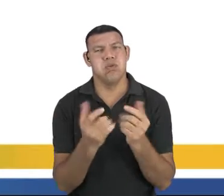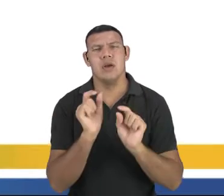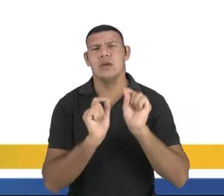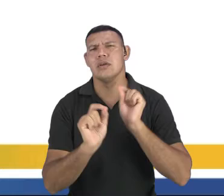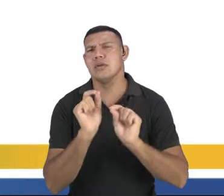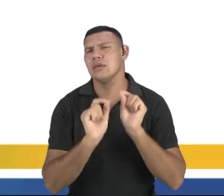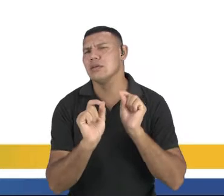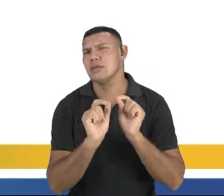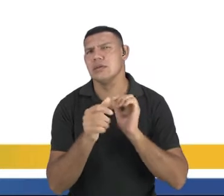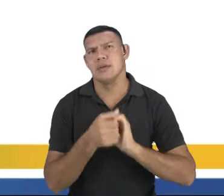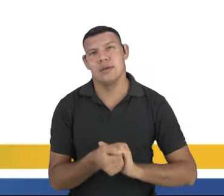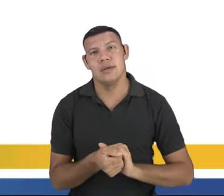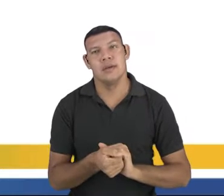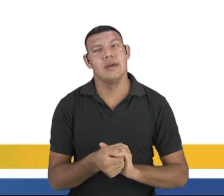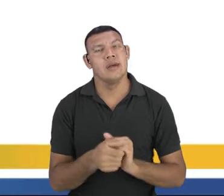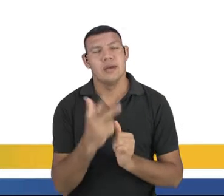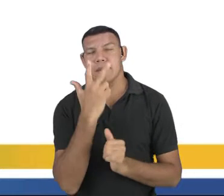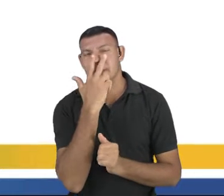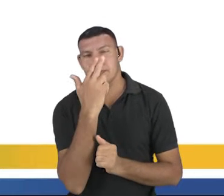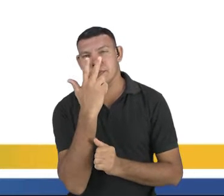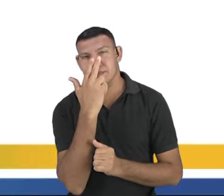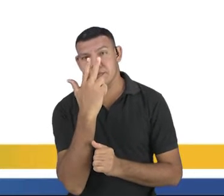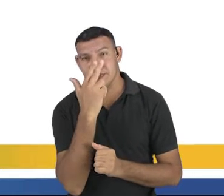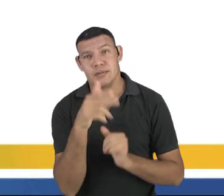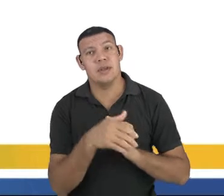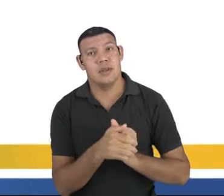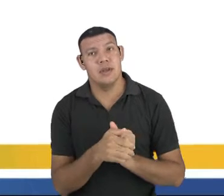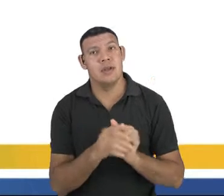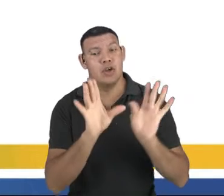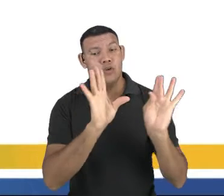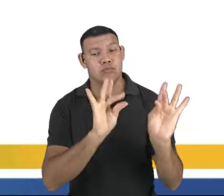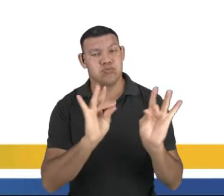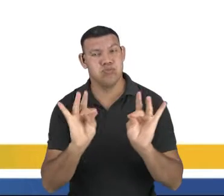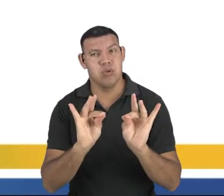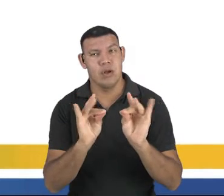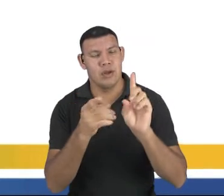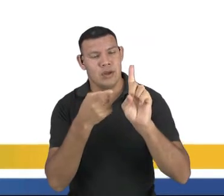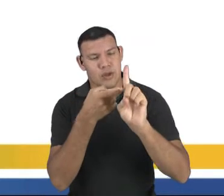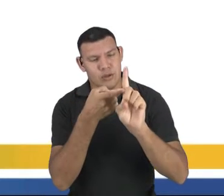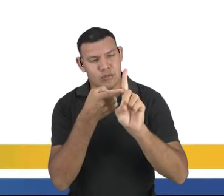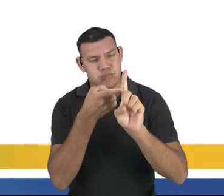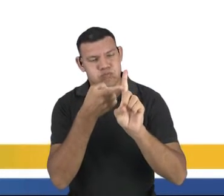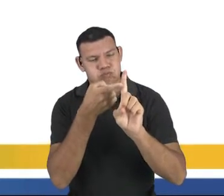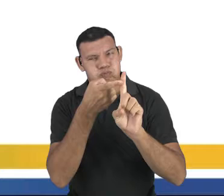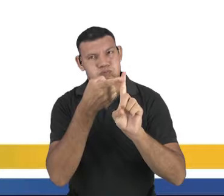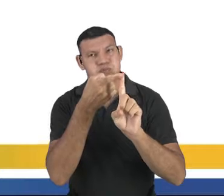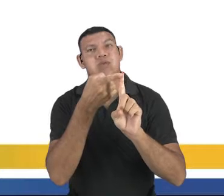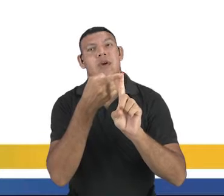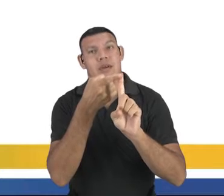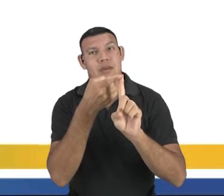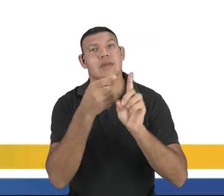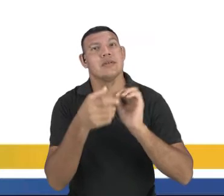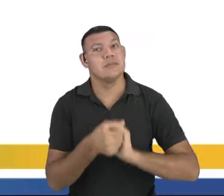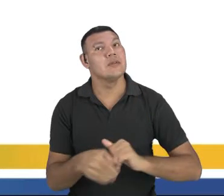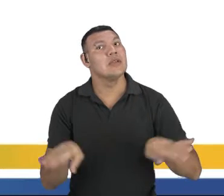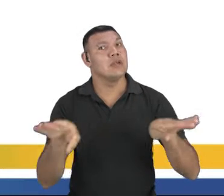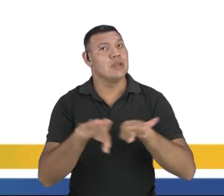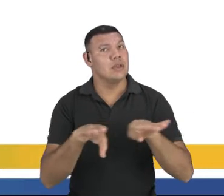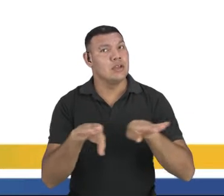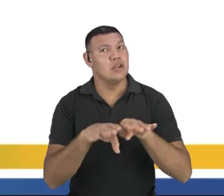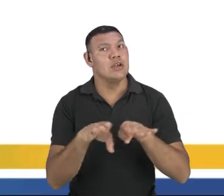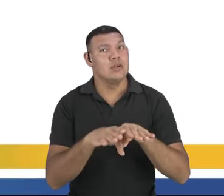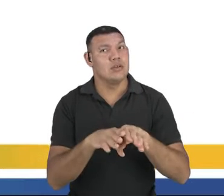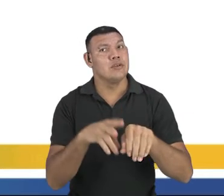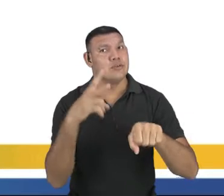o seguinte, ó. Aparentemente, o líquido vai aumentar esse tamanho aqui. Mas, além disso, o